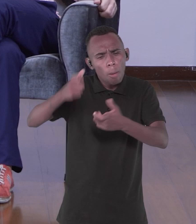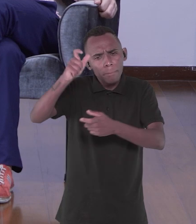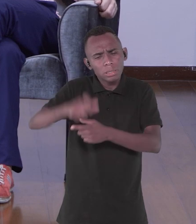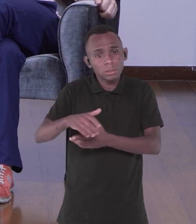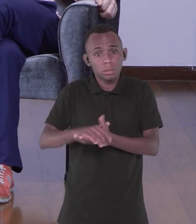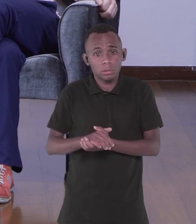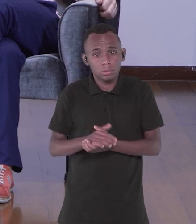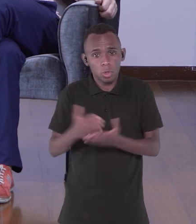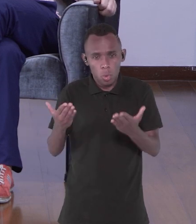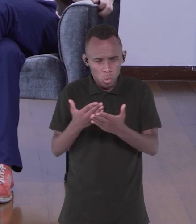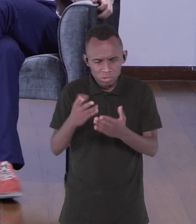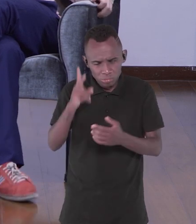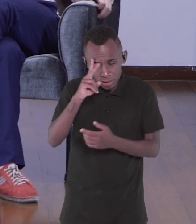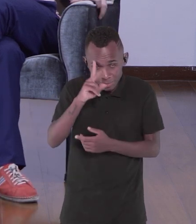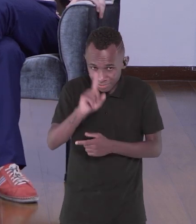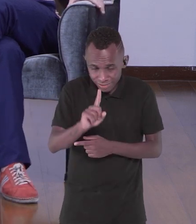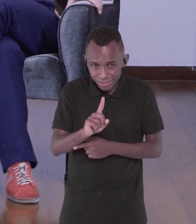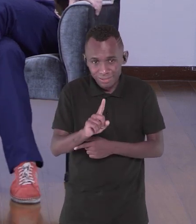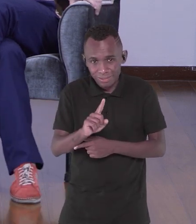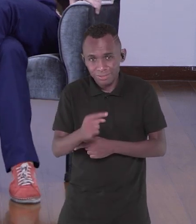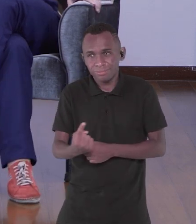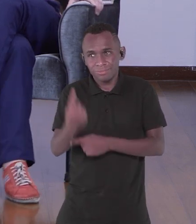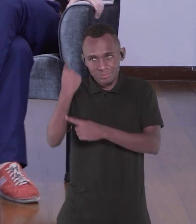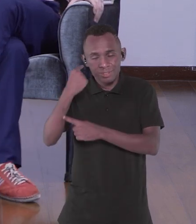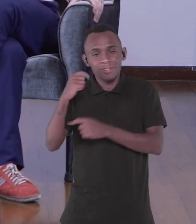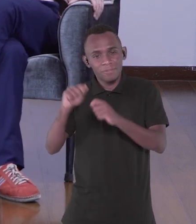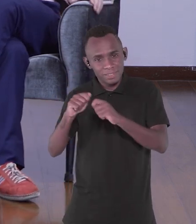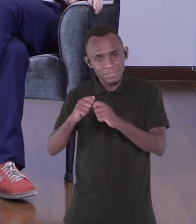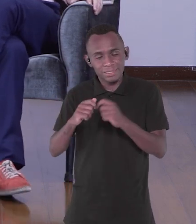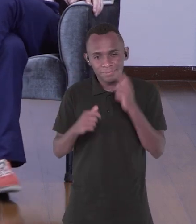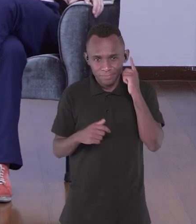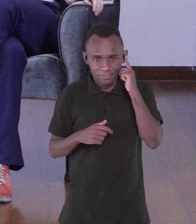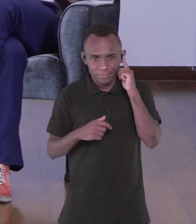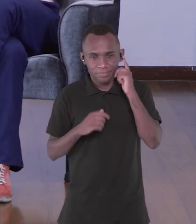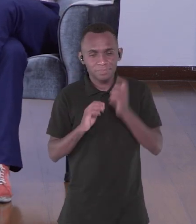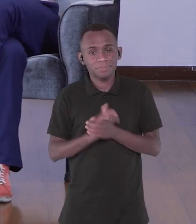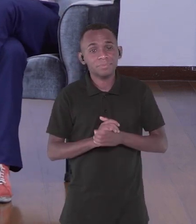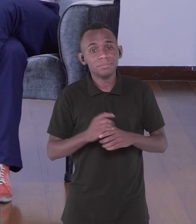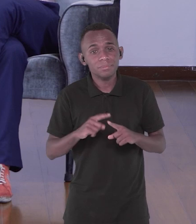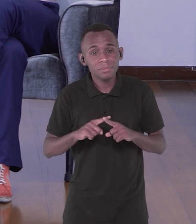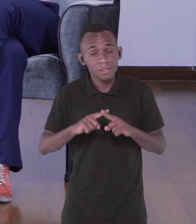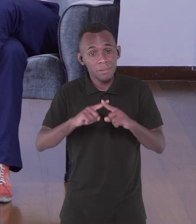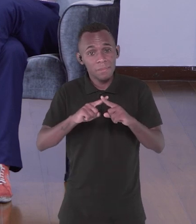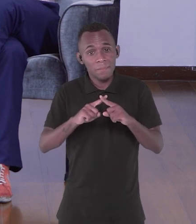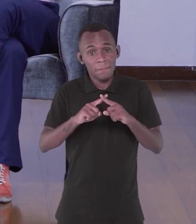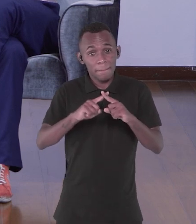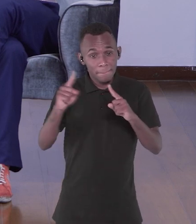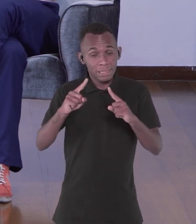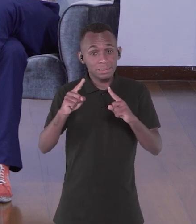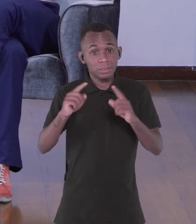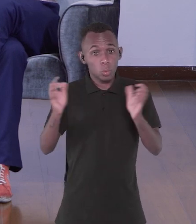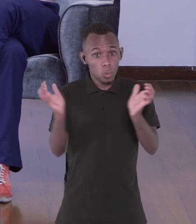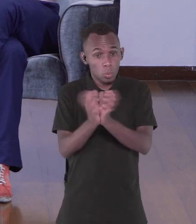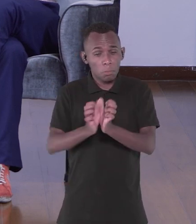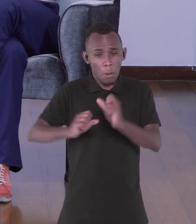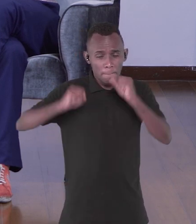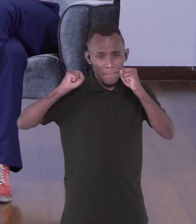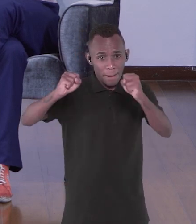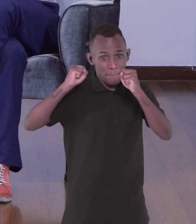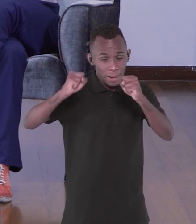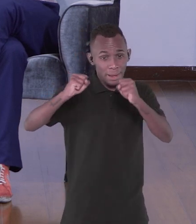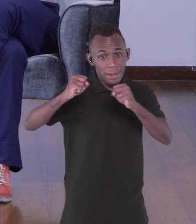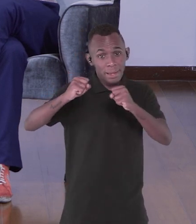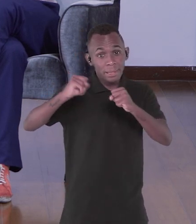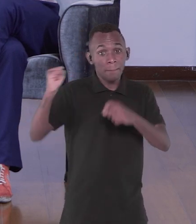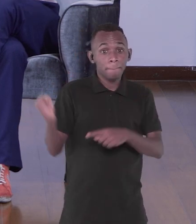Né? Hoje não lembro mais, não. Não, vocês estão em outra... Né? Mas a torcida tem um papel. Por